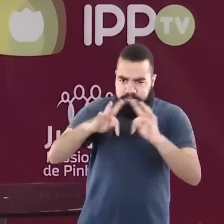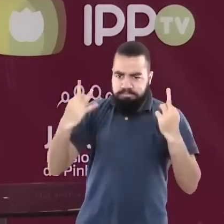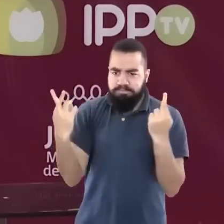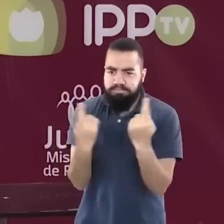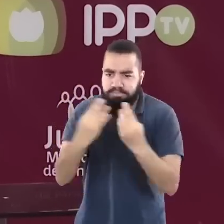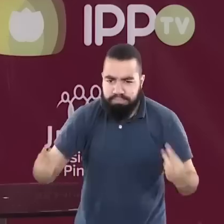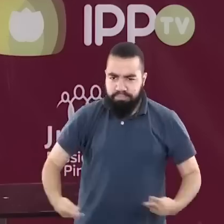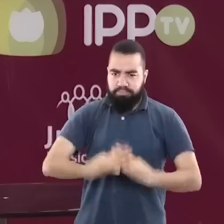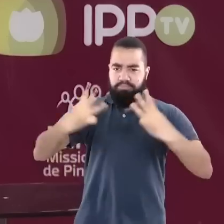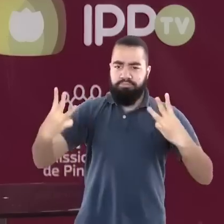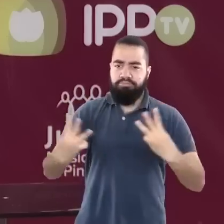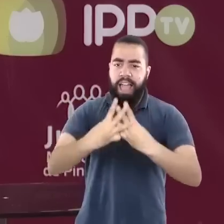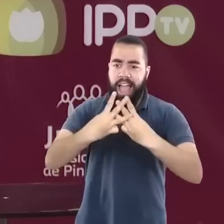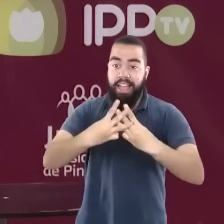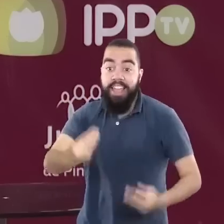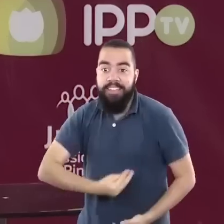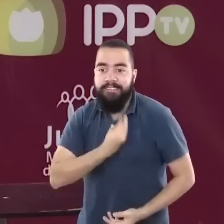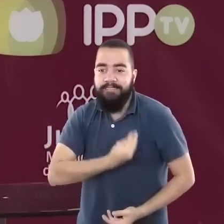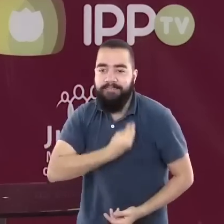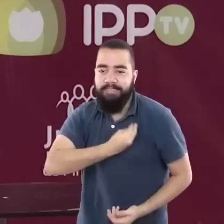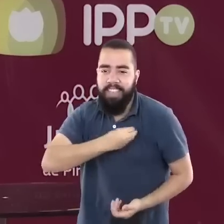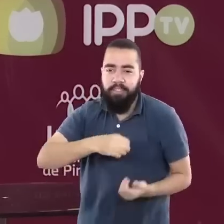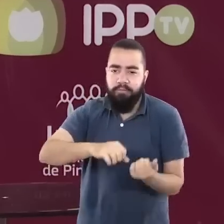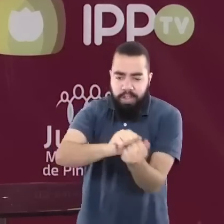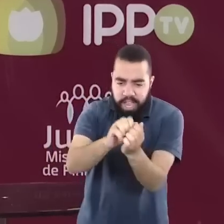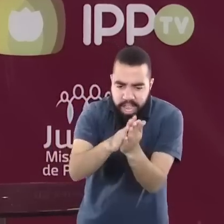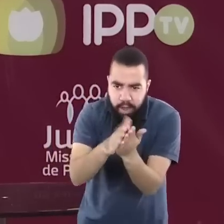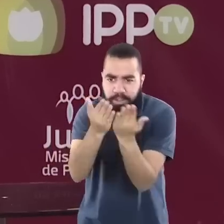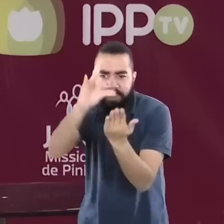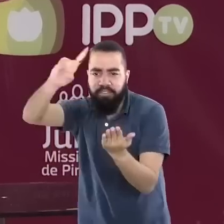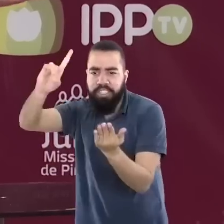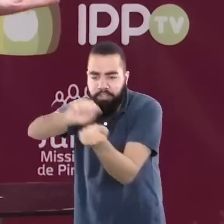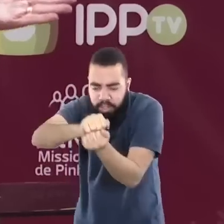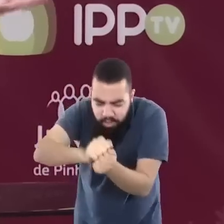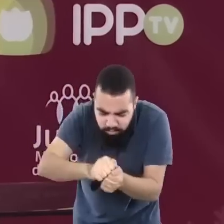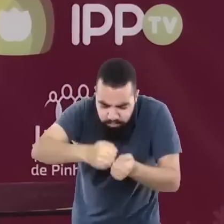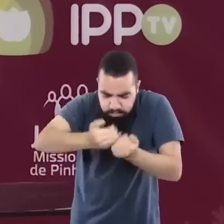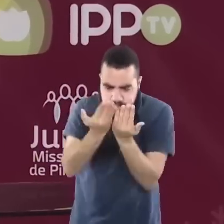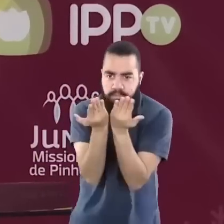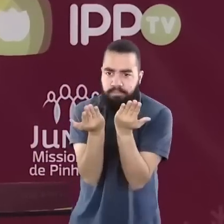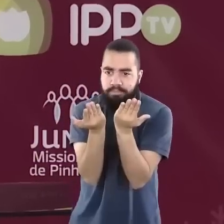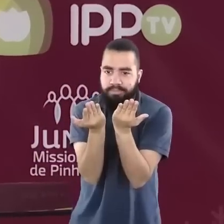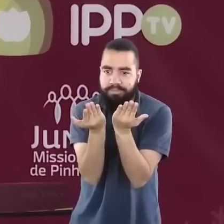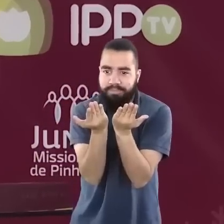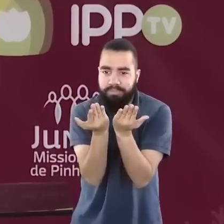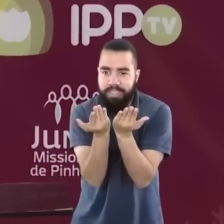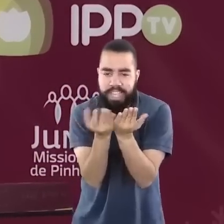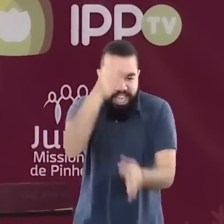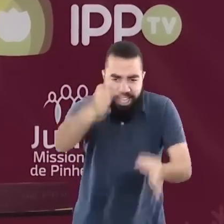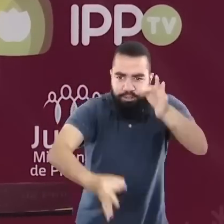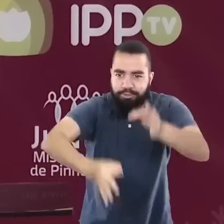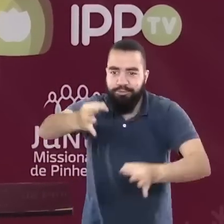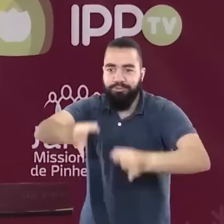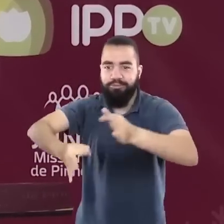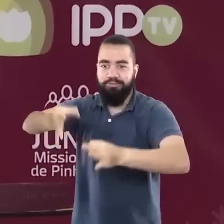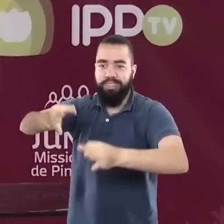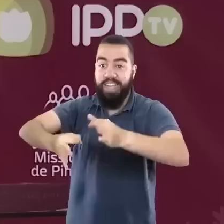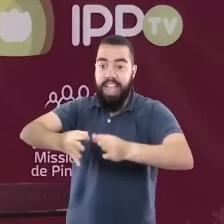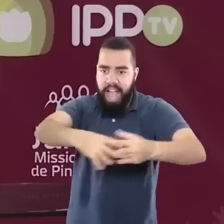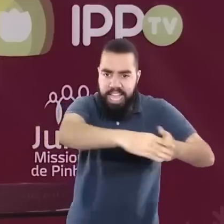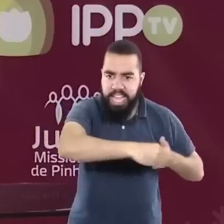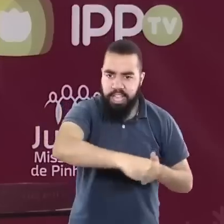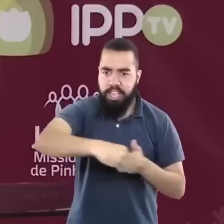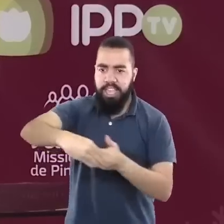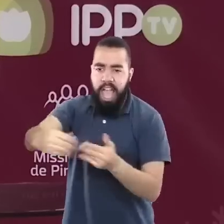os selos e ele está sentado no trono ele tem as rédeas a história em suas mãos e ele quem está conduzindo a história a sua